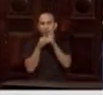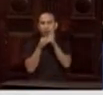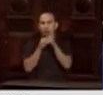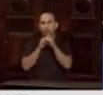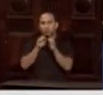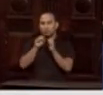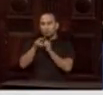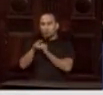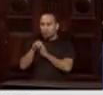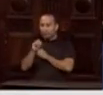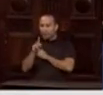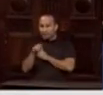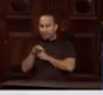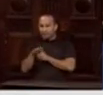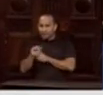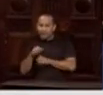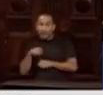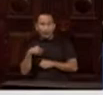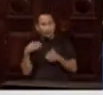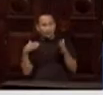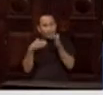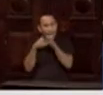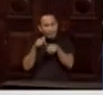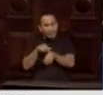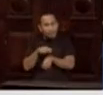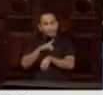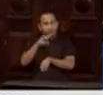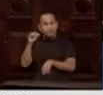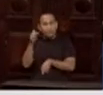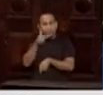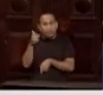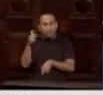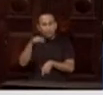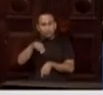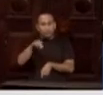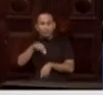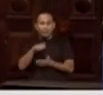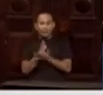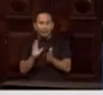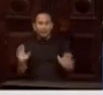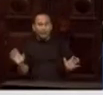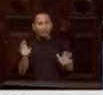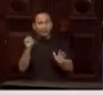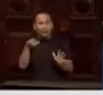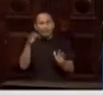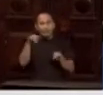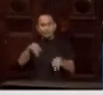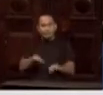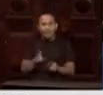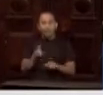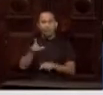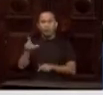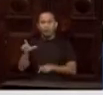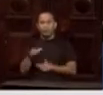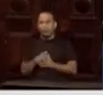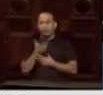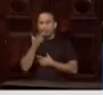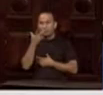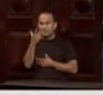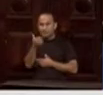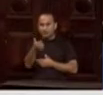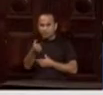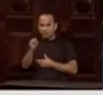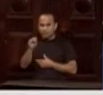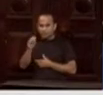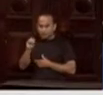está se acabando. O prazo acaba agora no dia 22 de novembro. É o prazo final. Foram 180 dias